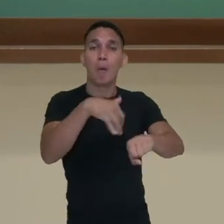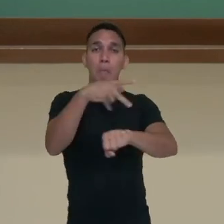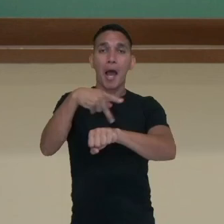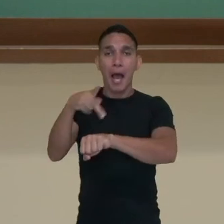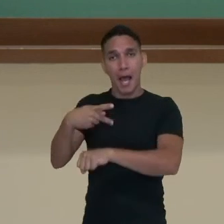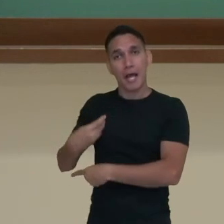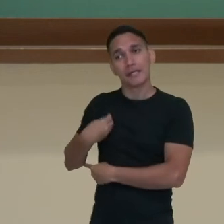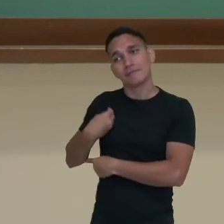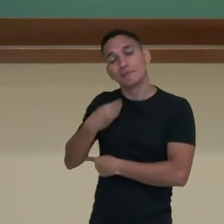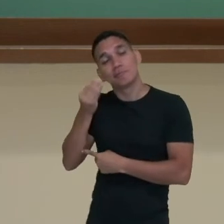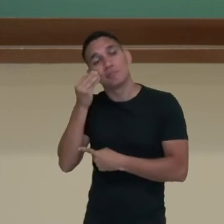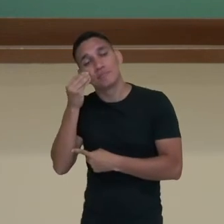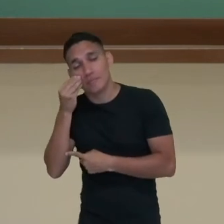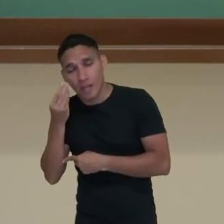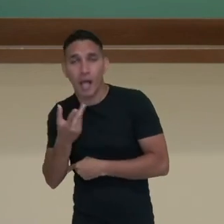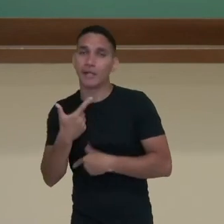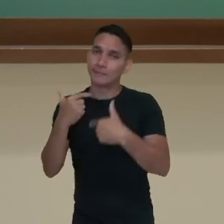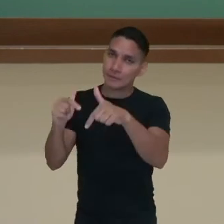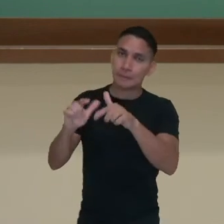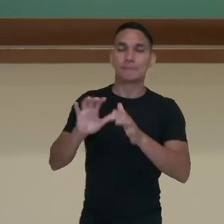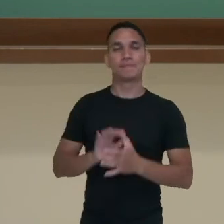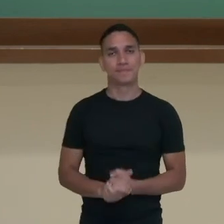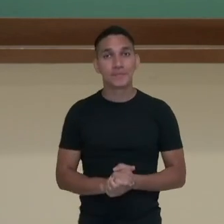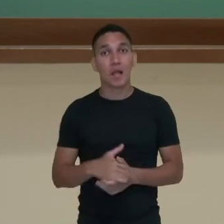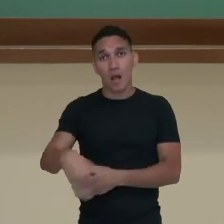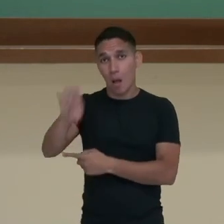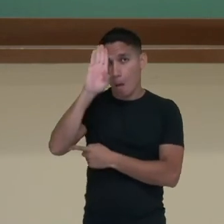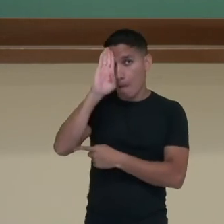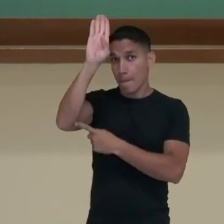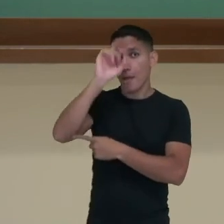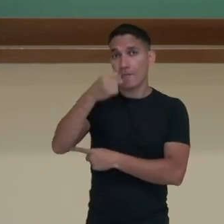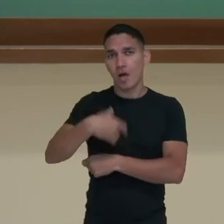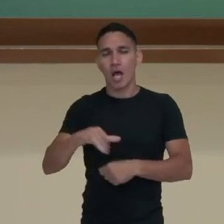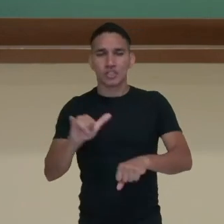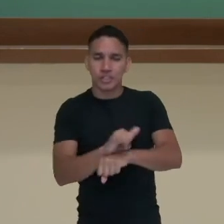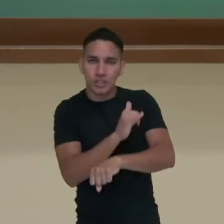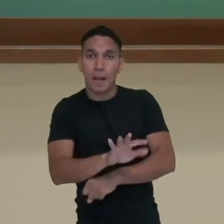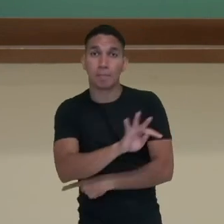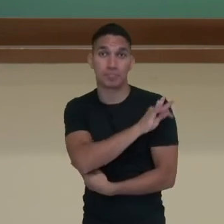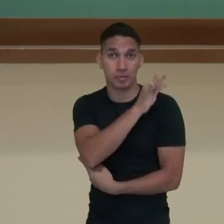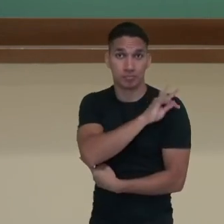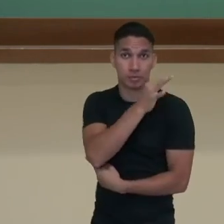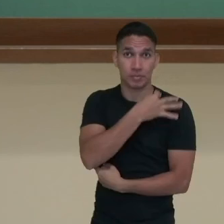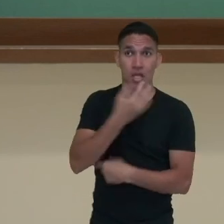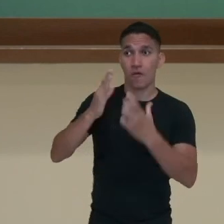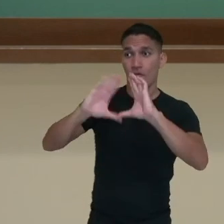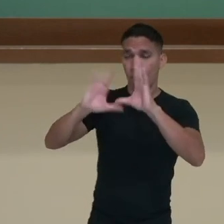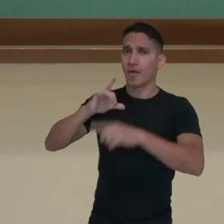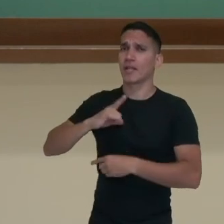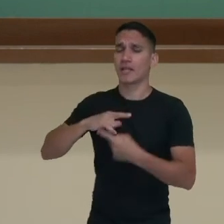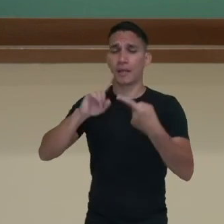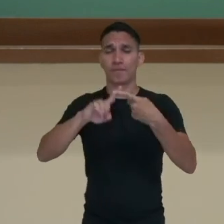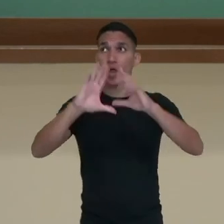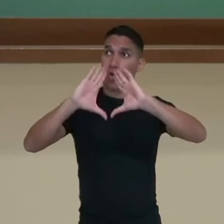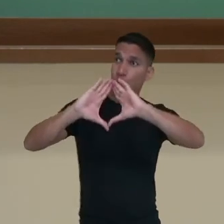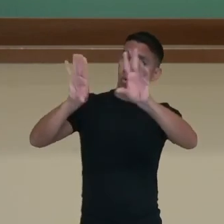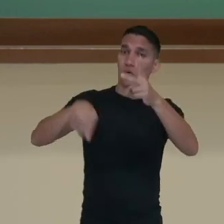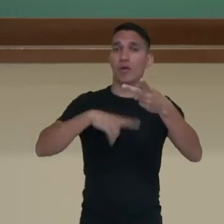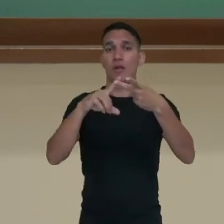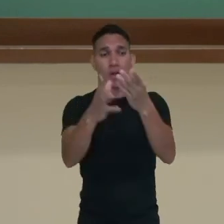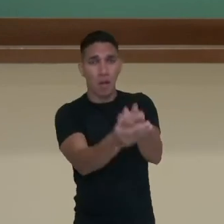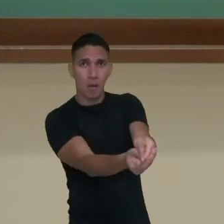iam em missões, né? Os principais fundamentos do voleibol, nós vimos, né? O toque, a